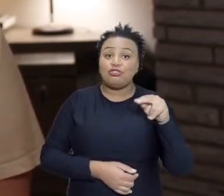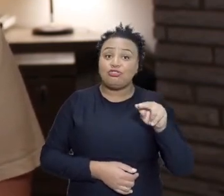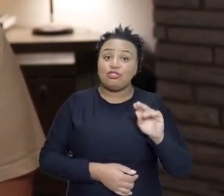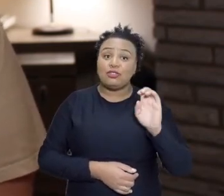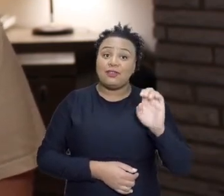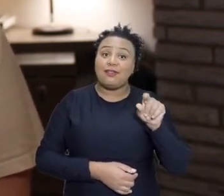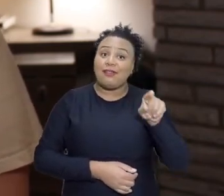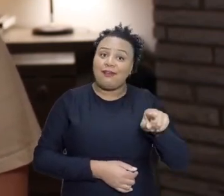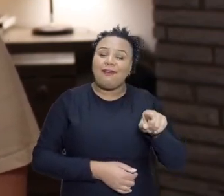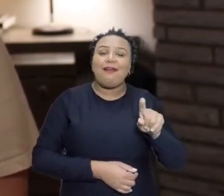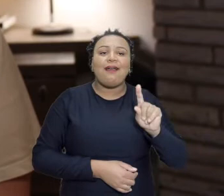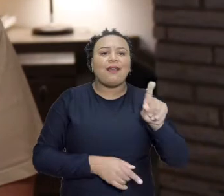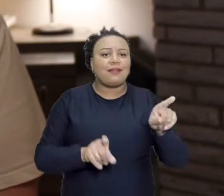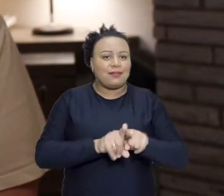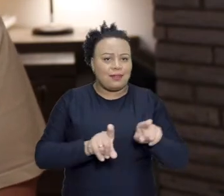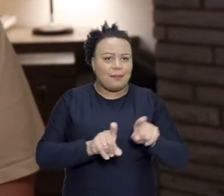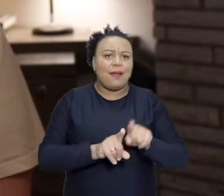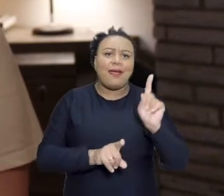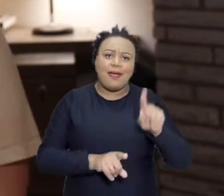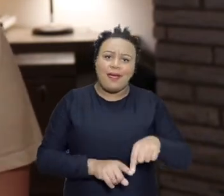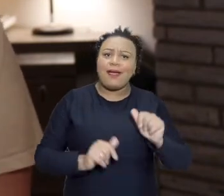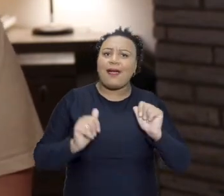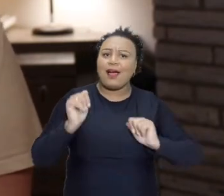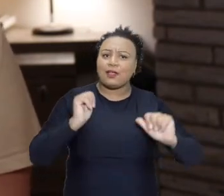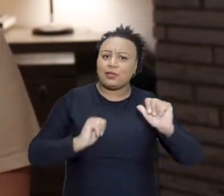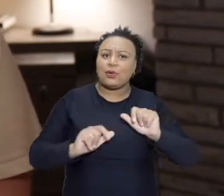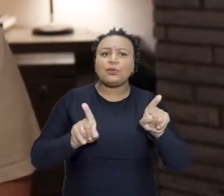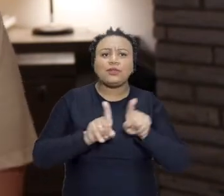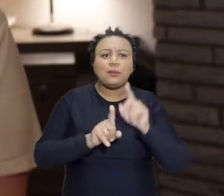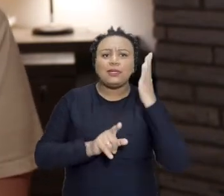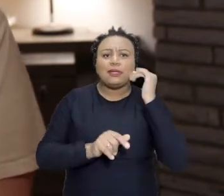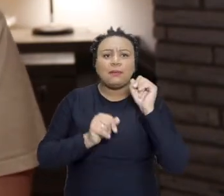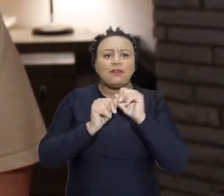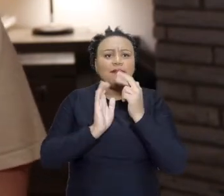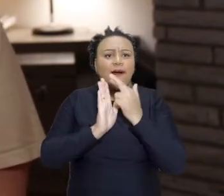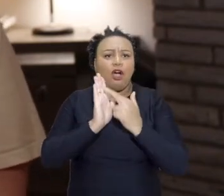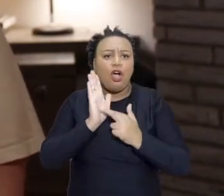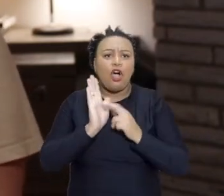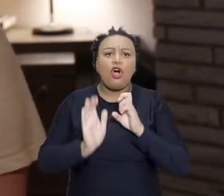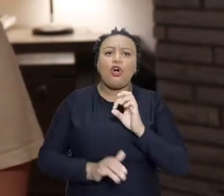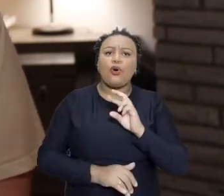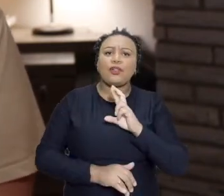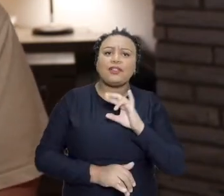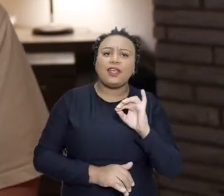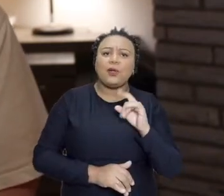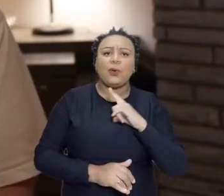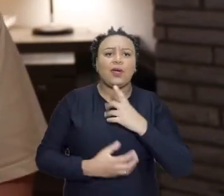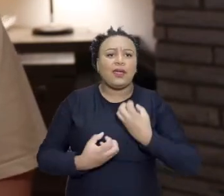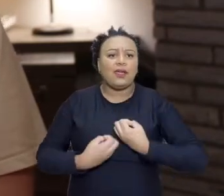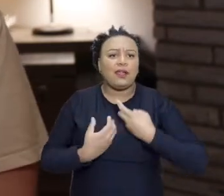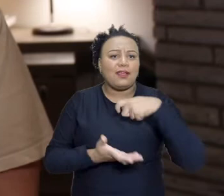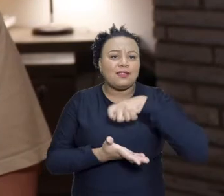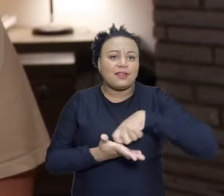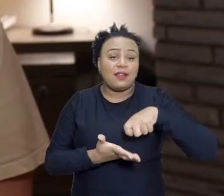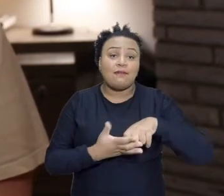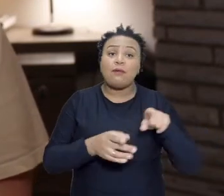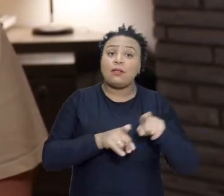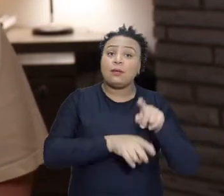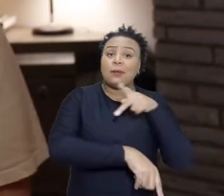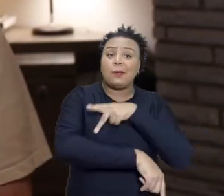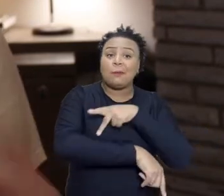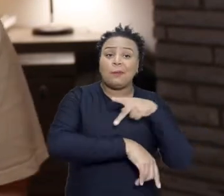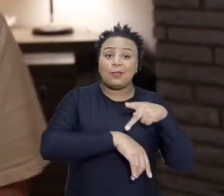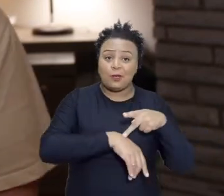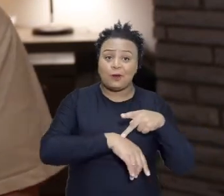ele também era ator, ele era roteirista, ele era escritor, ele era pedagogo. Então todo